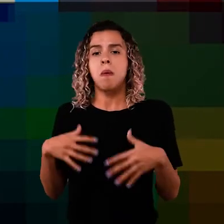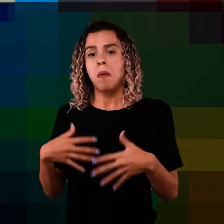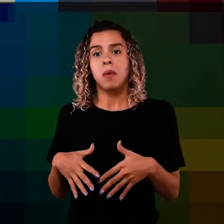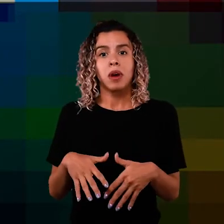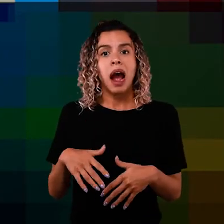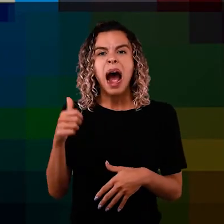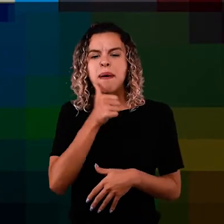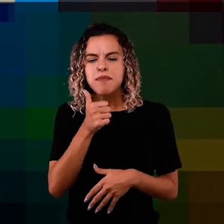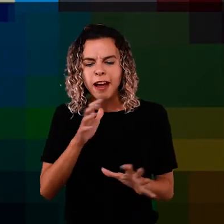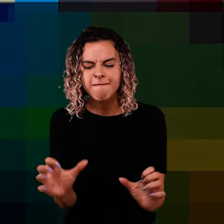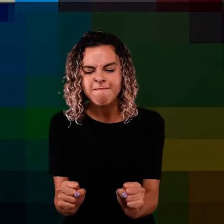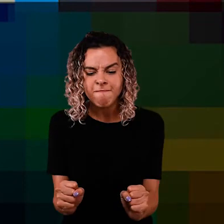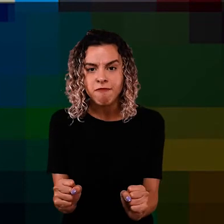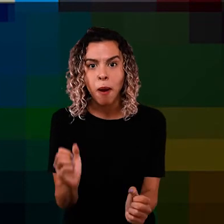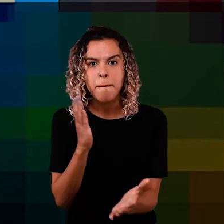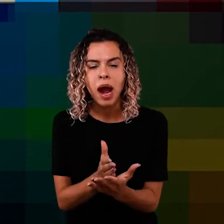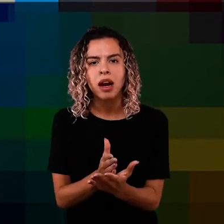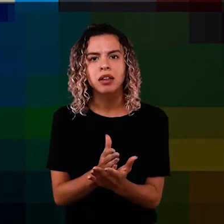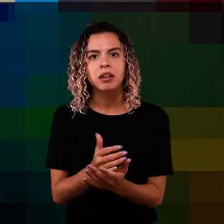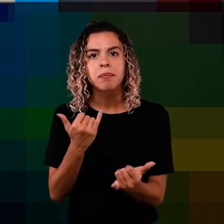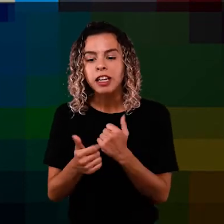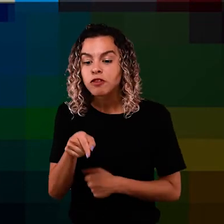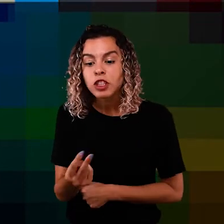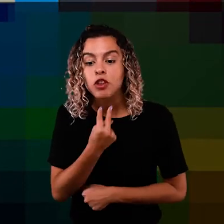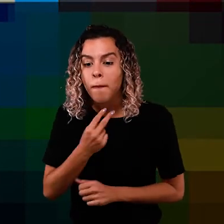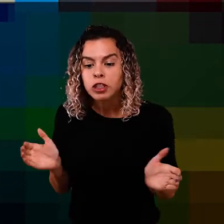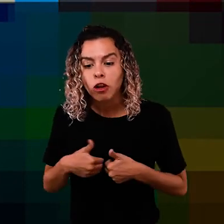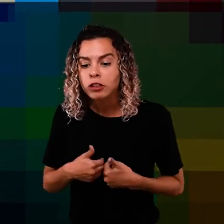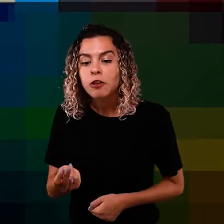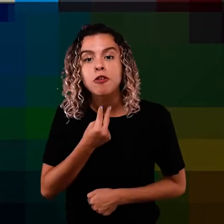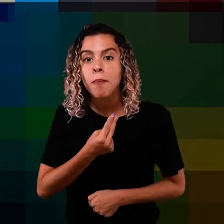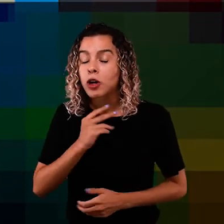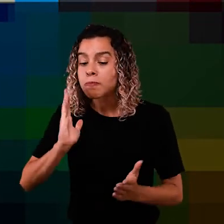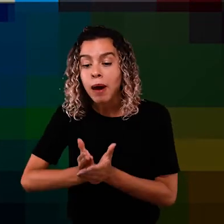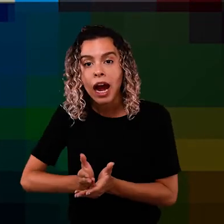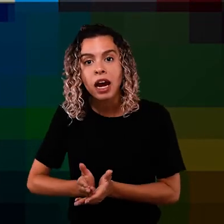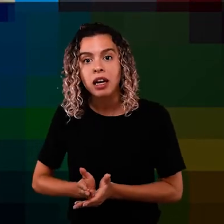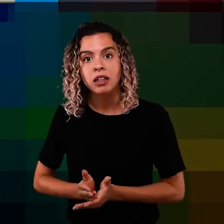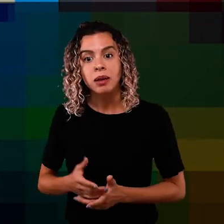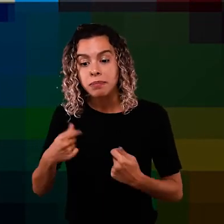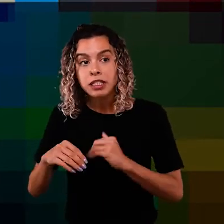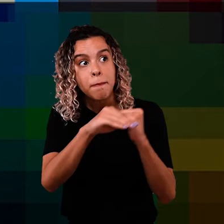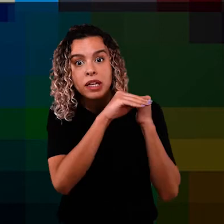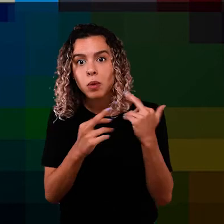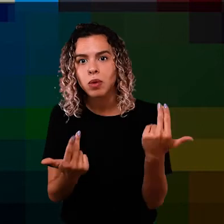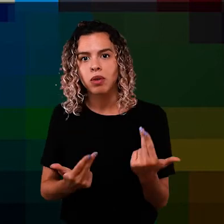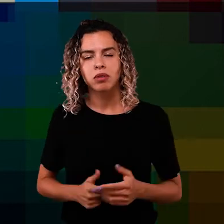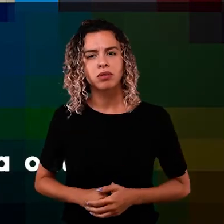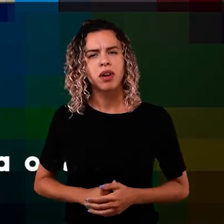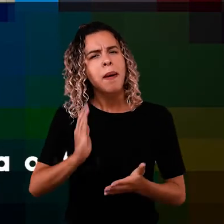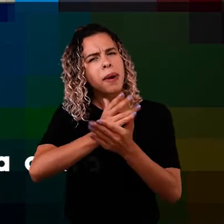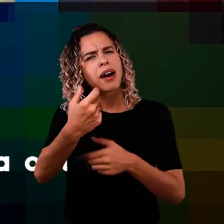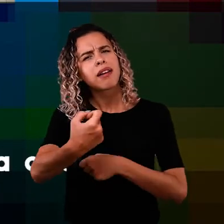coisa. Ela ia lá e segurava as mãos. Então, o que fazia? Olha, você não pode ser autista, você tem que mais parecer aqui com neurotipo.